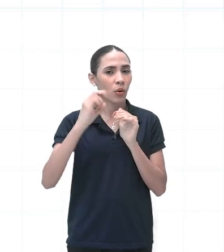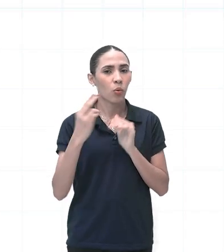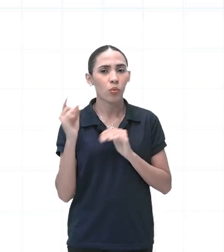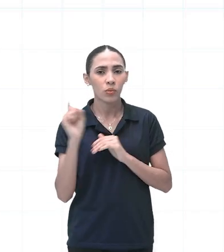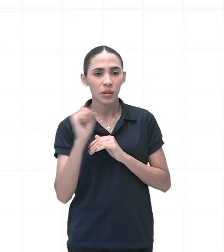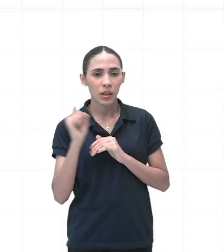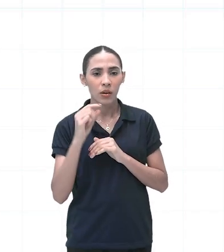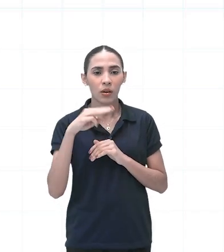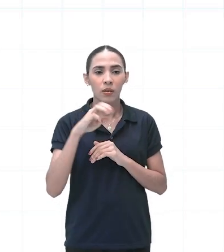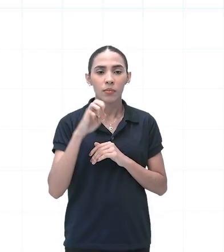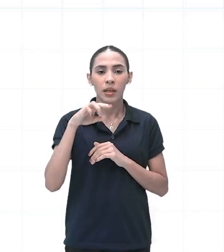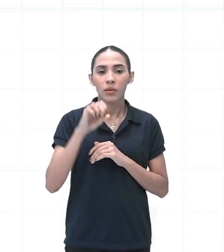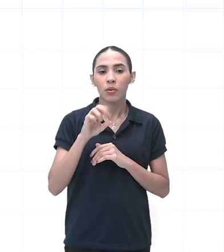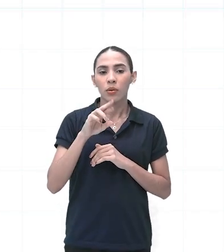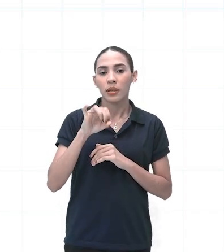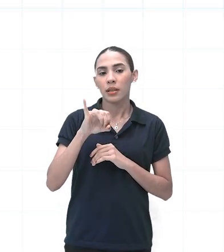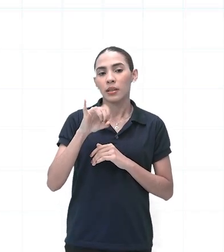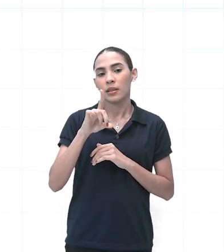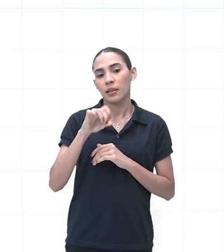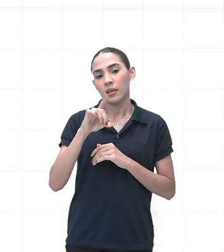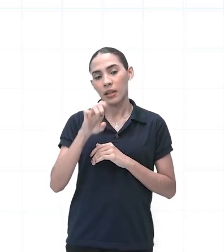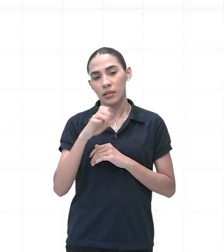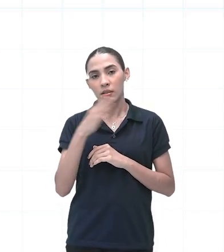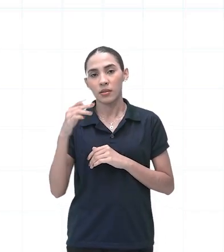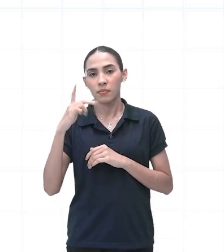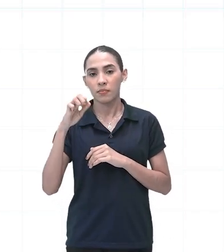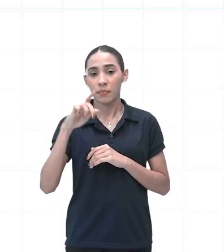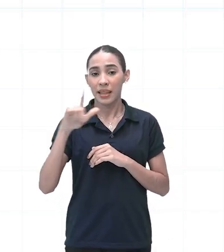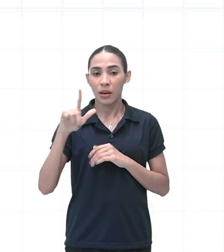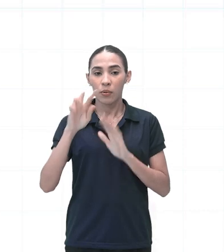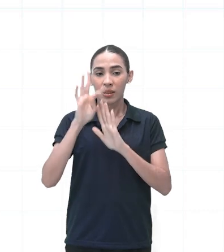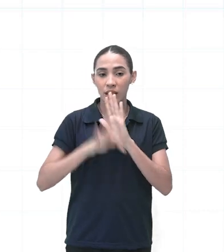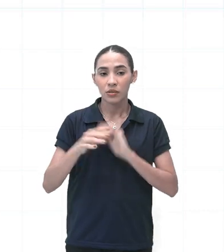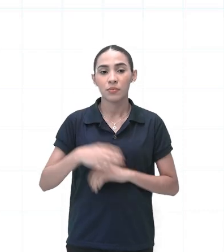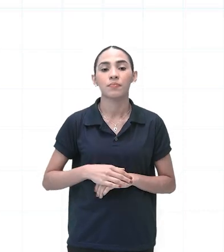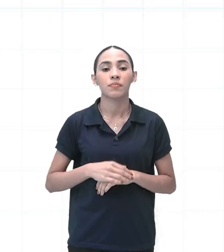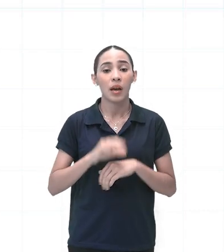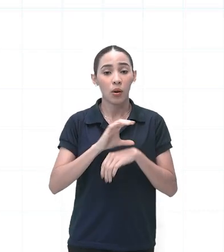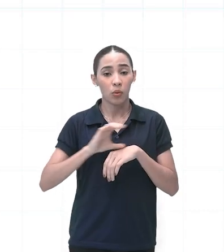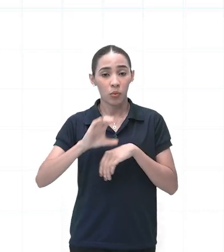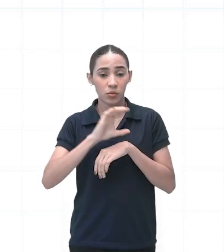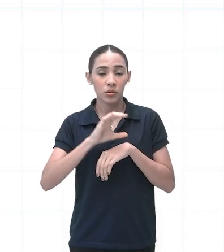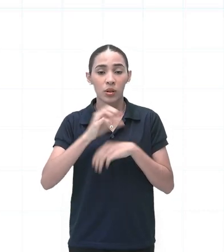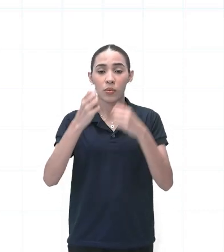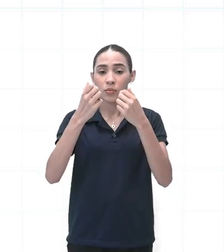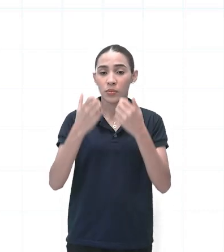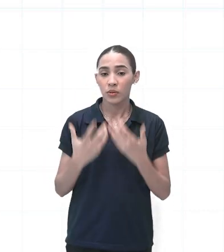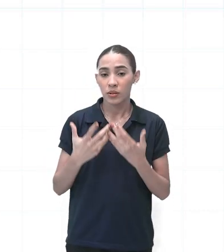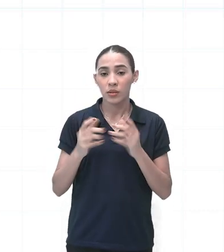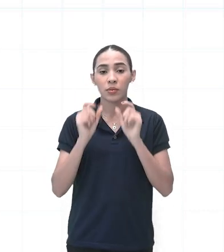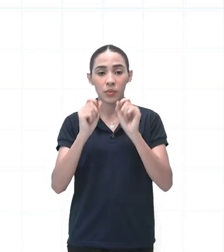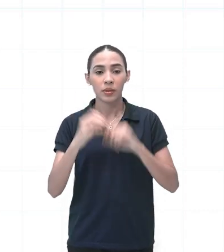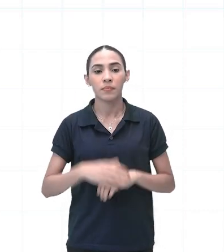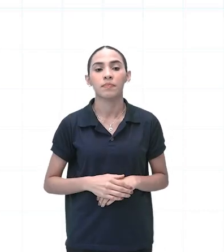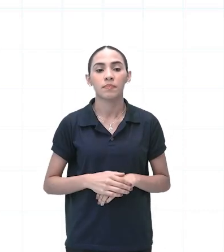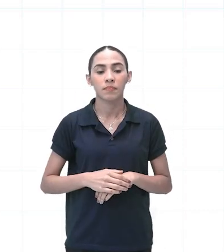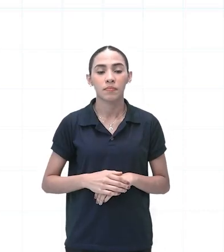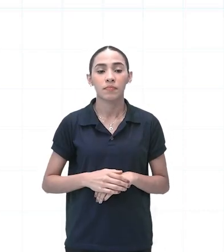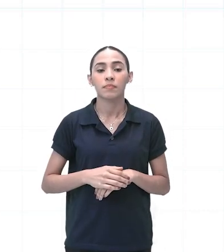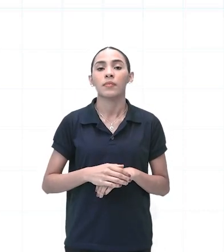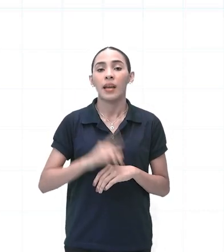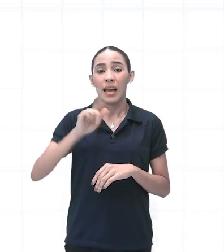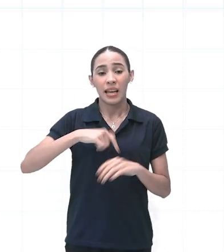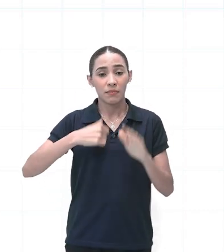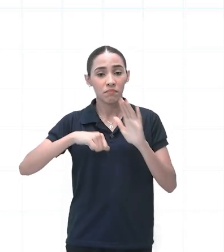favor da redução da maioridade penal? Vamos ver o que o texto diz. A vigente Constituição estabelece que são